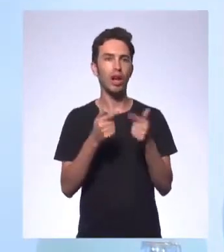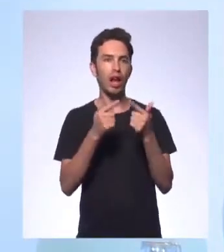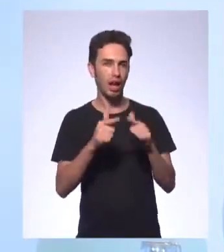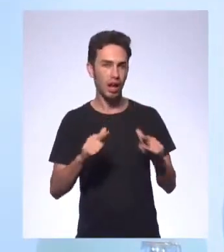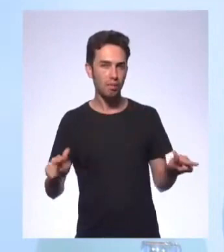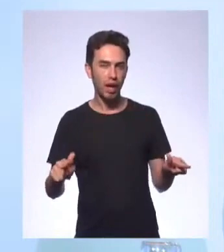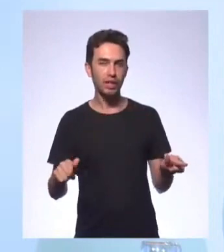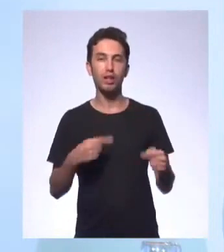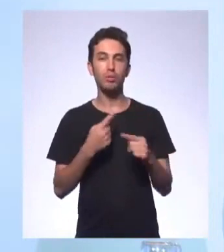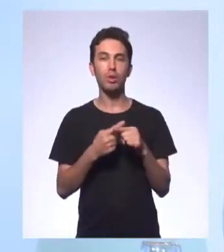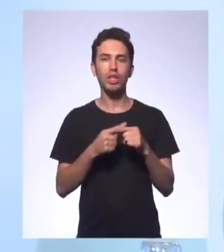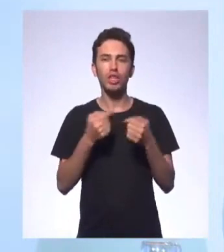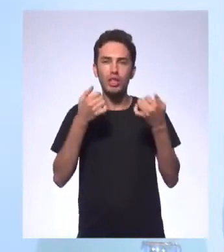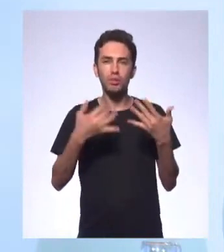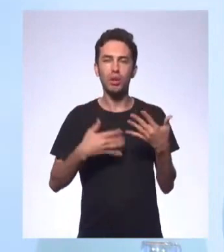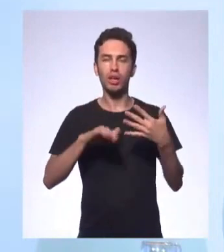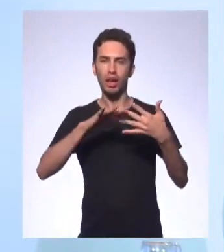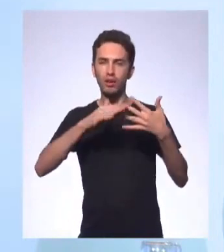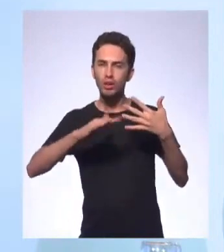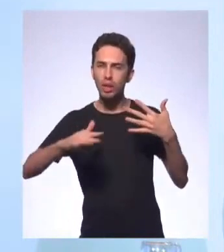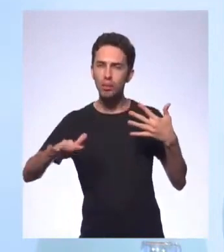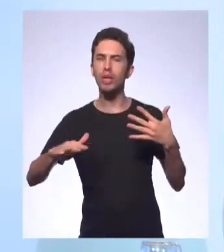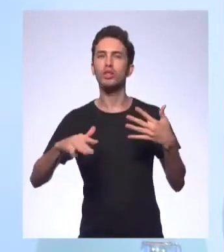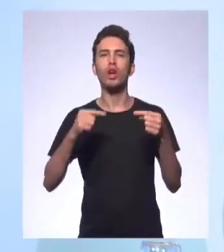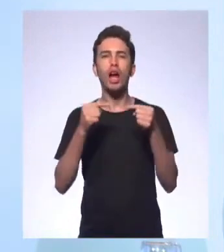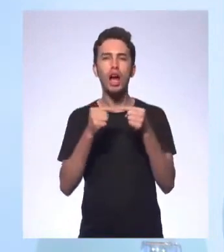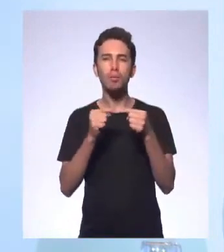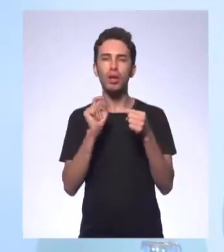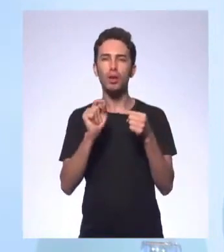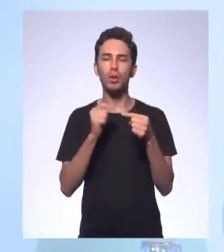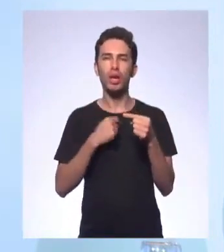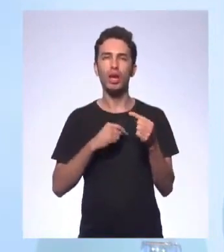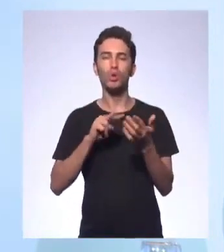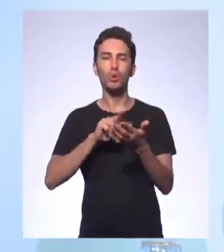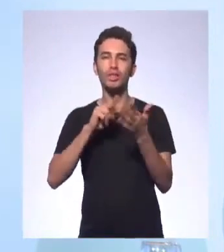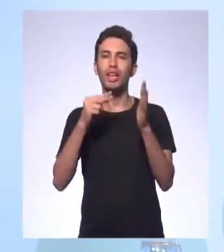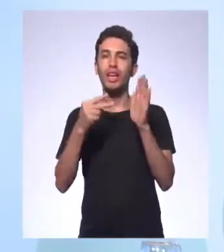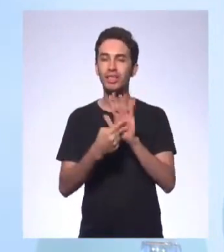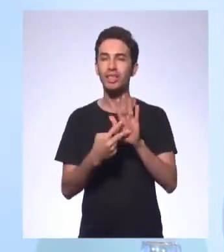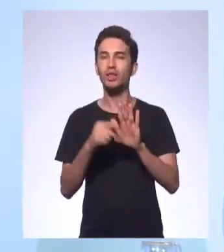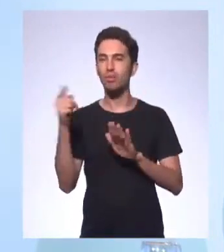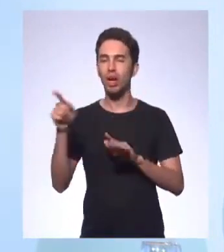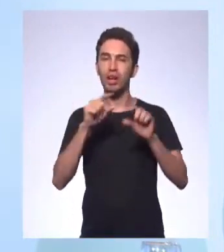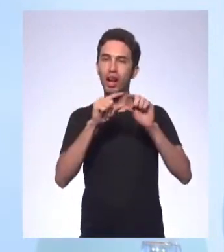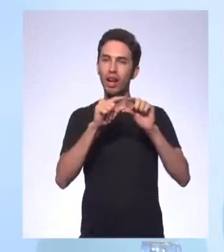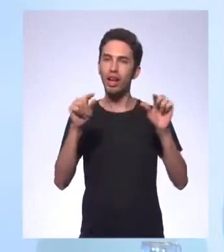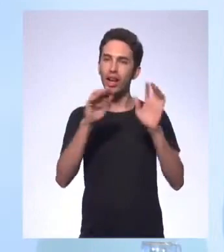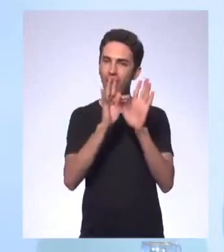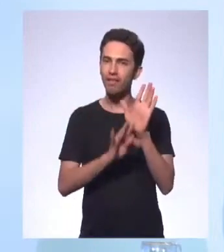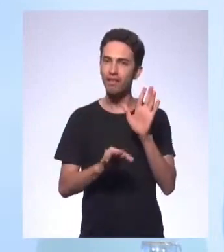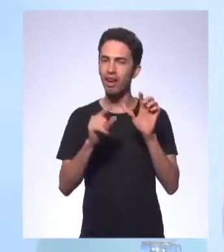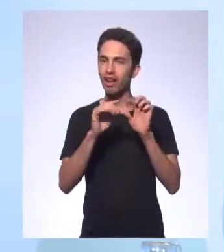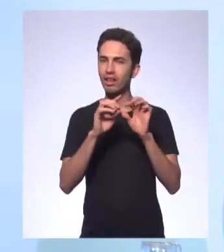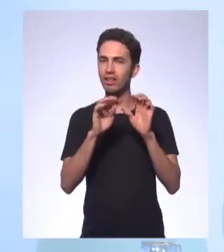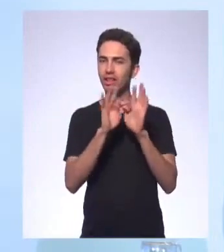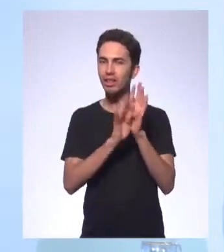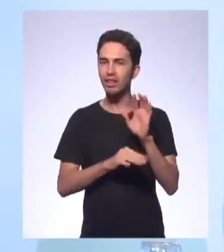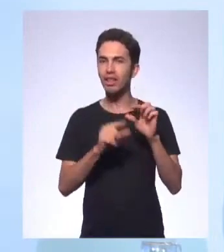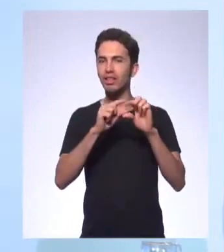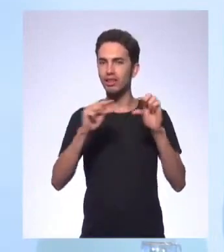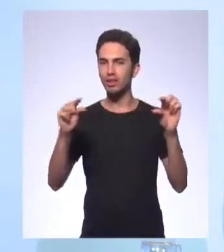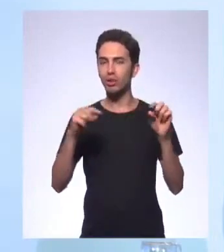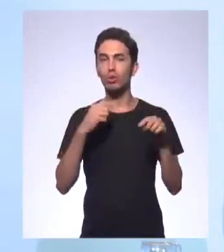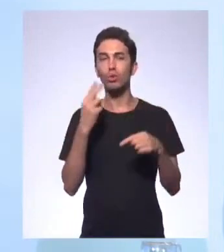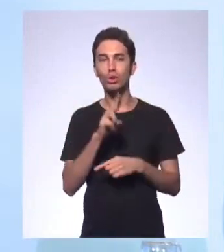semânticos, na verdade, é o sentido que aquela frase tem, que aquela oração tem, com recursos aí produzidos pelas diferentes